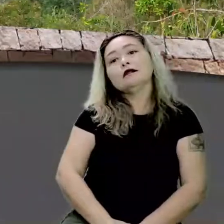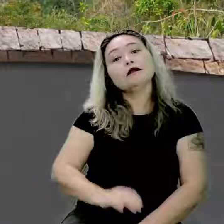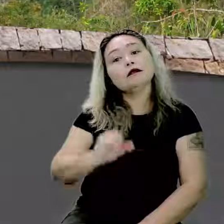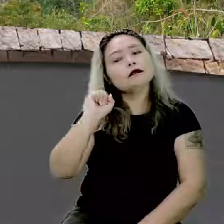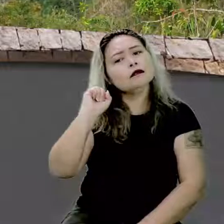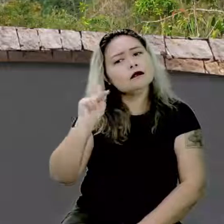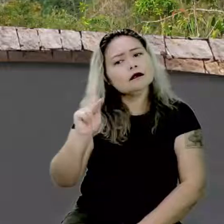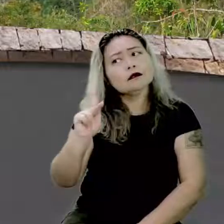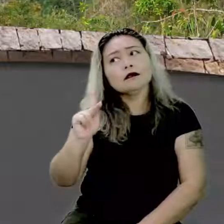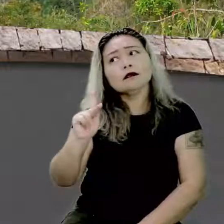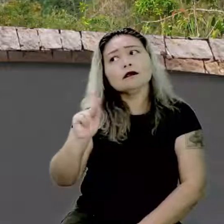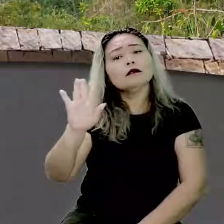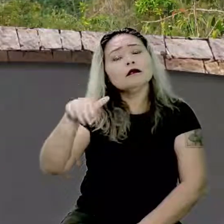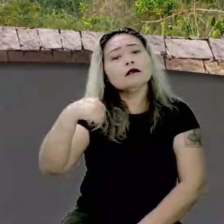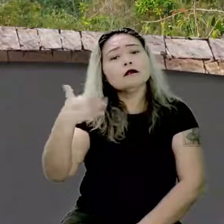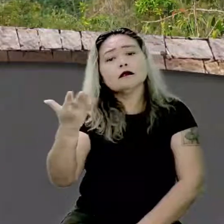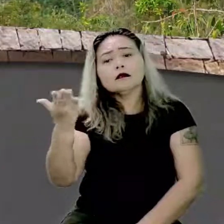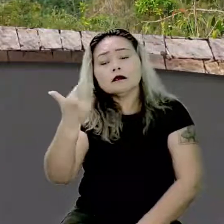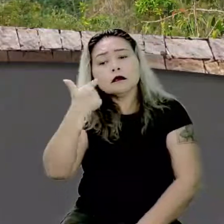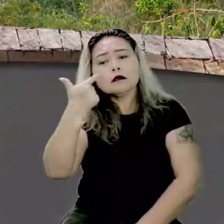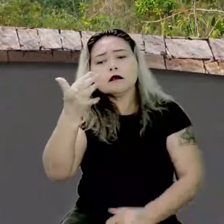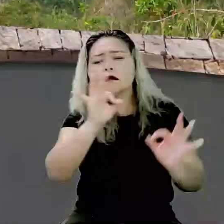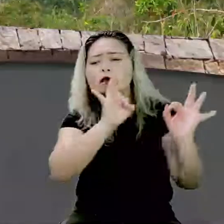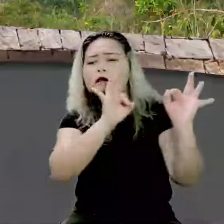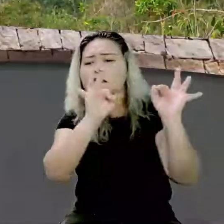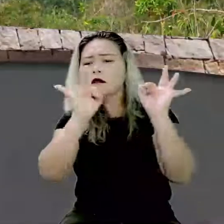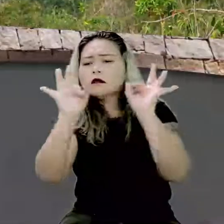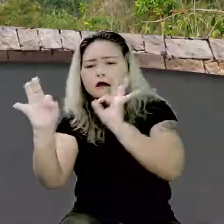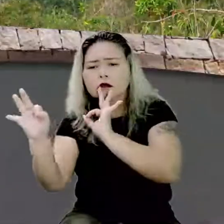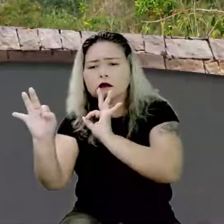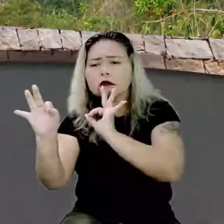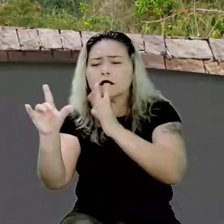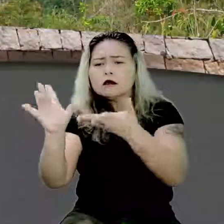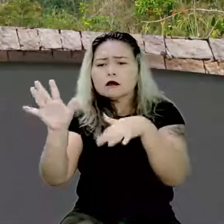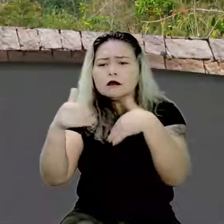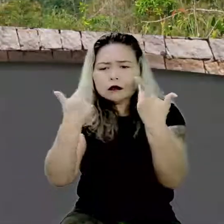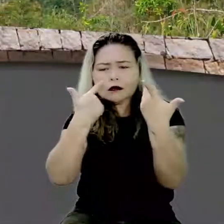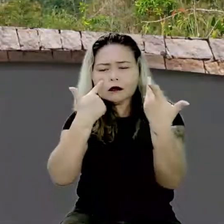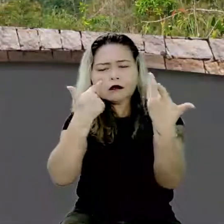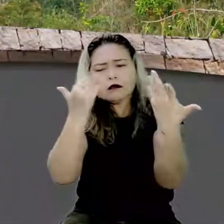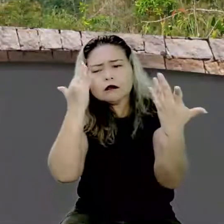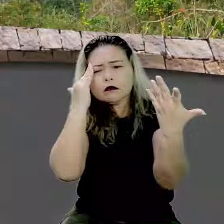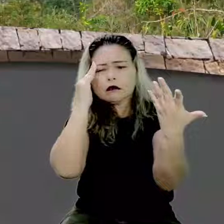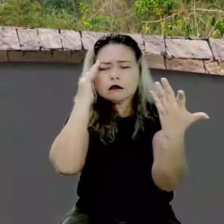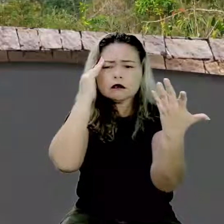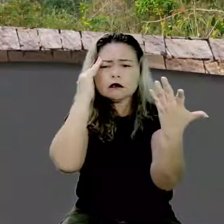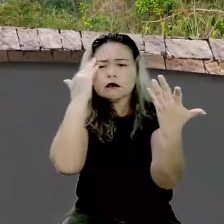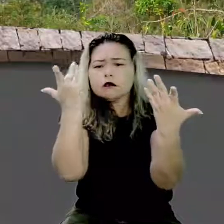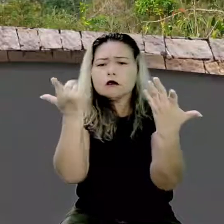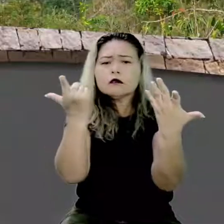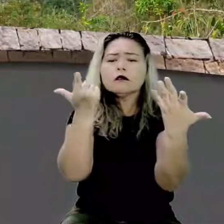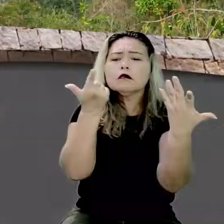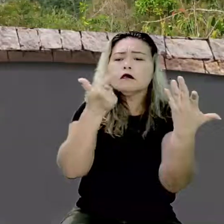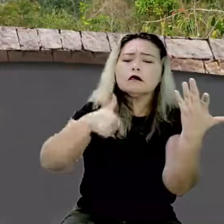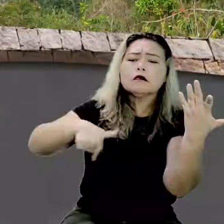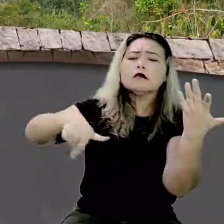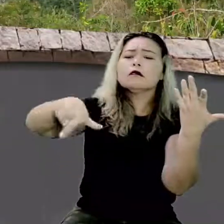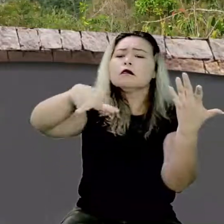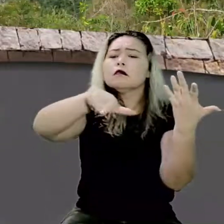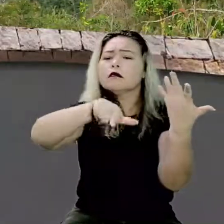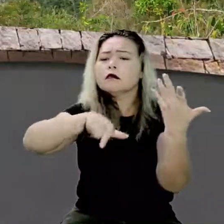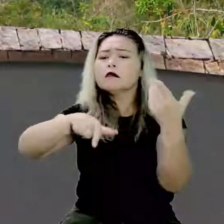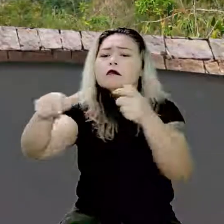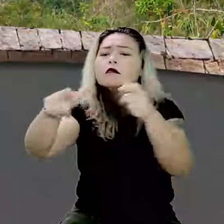Ok, beleza? Agora que vocês assistiram aí, dá de ter uma dimensão maior do ver o nosso